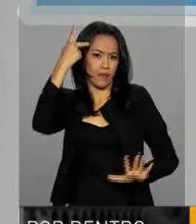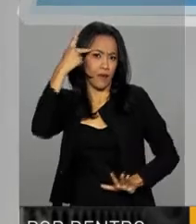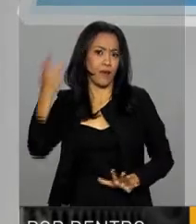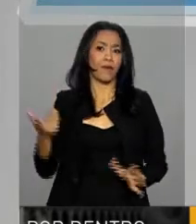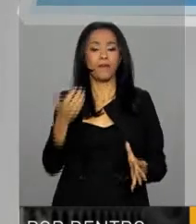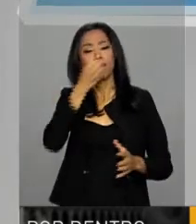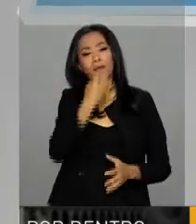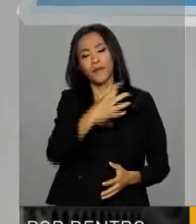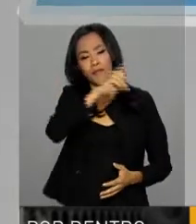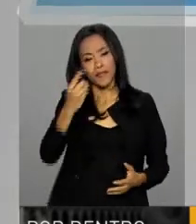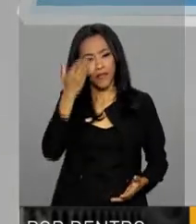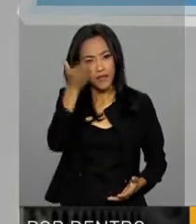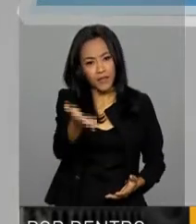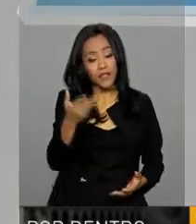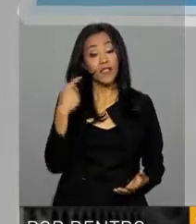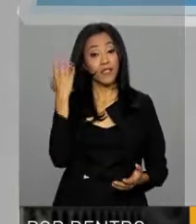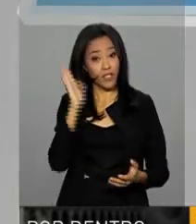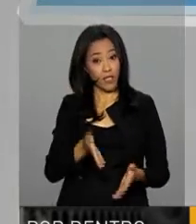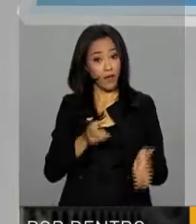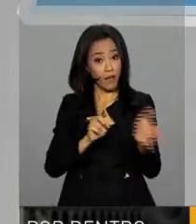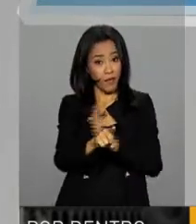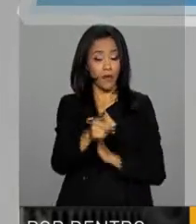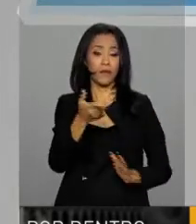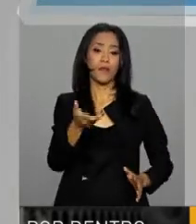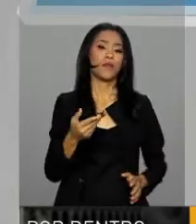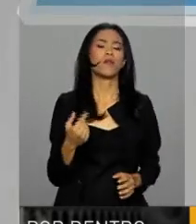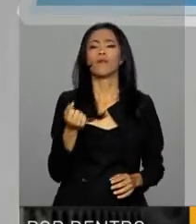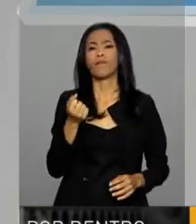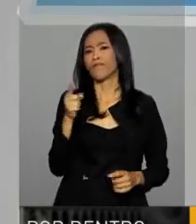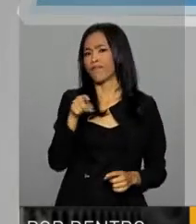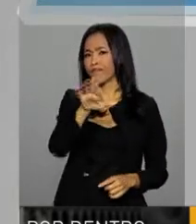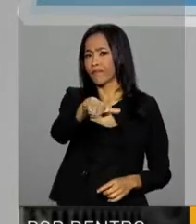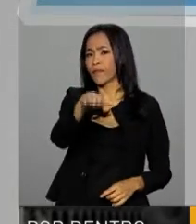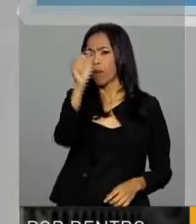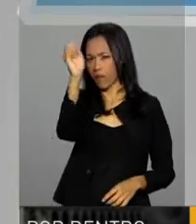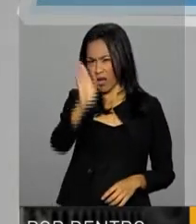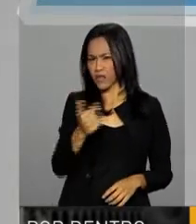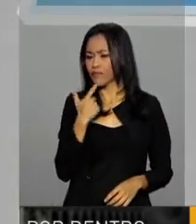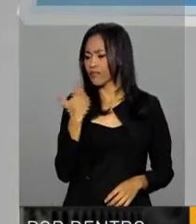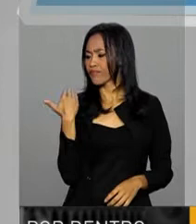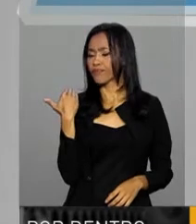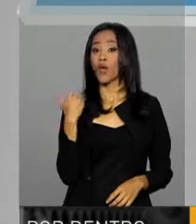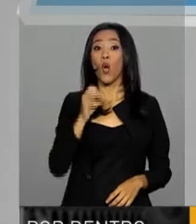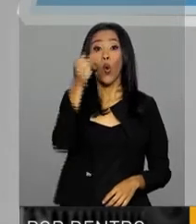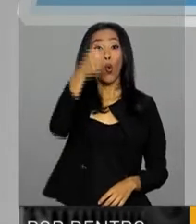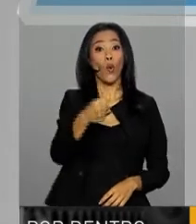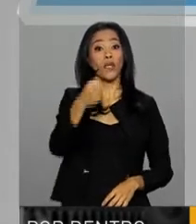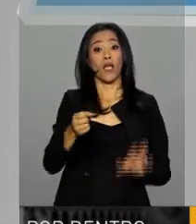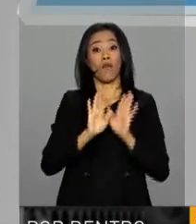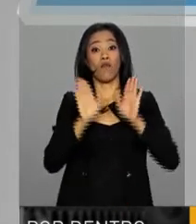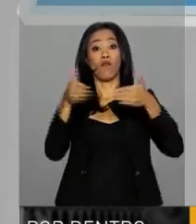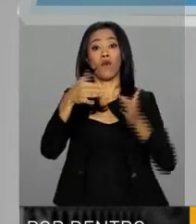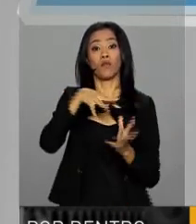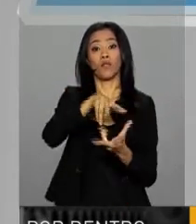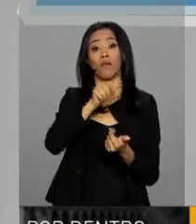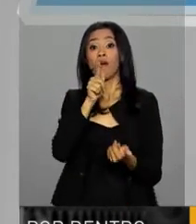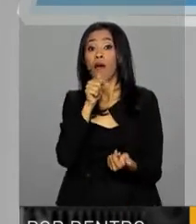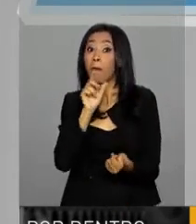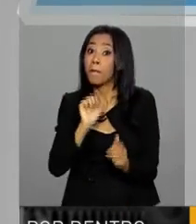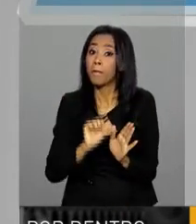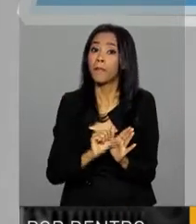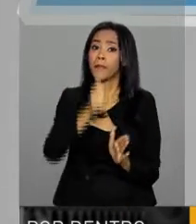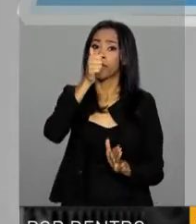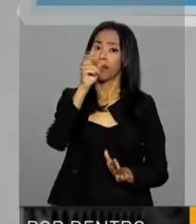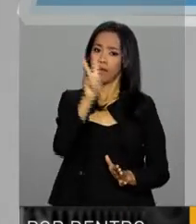filho e já entrou numa pergunta ministro o brasil pediu recentemente 8º fórum mundial da água que pela primeira vez